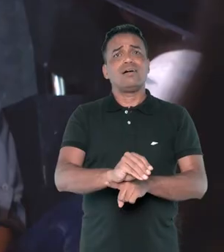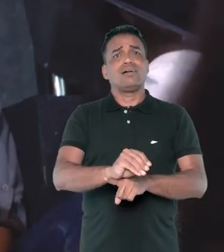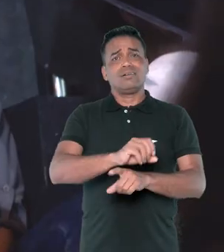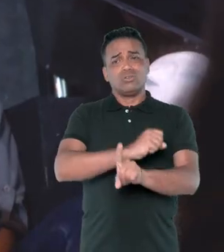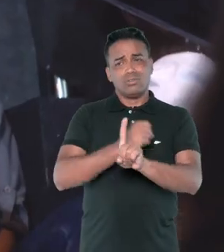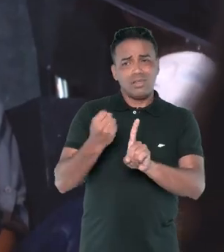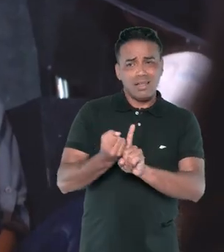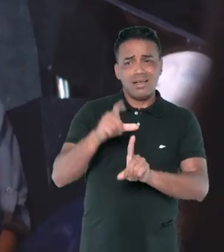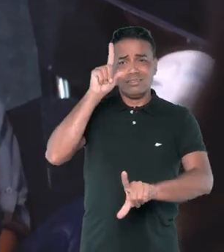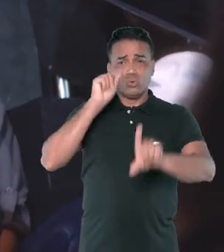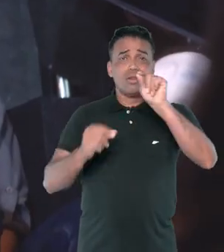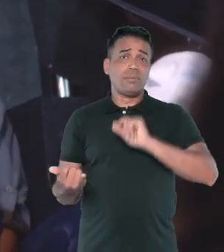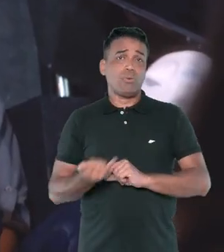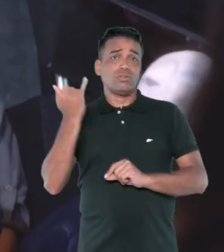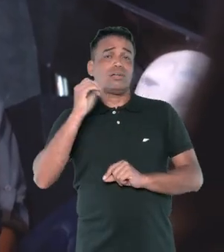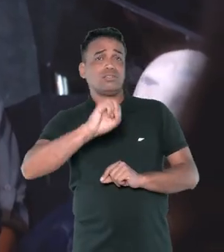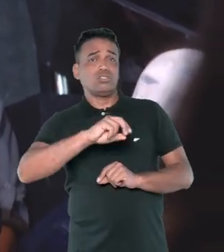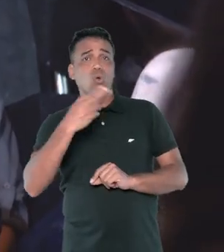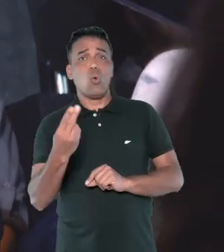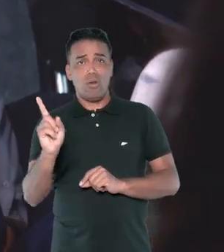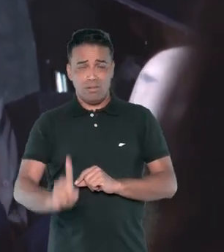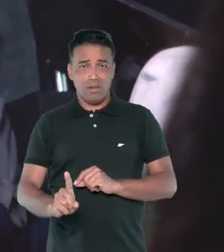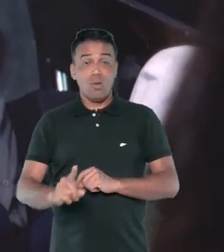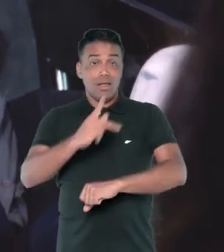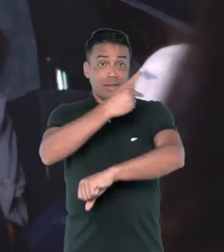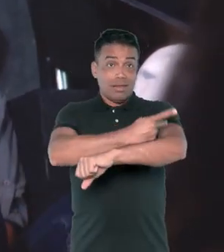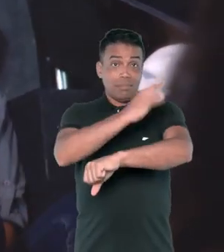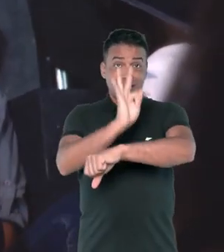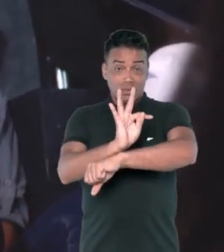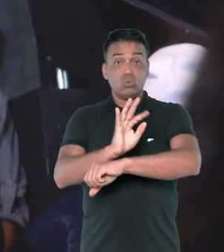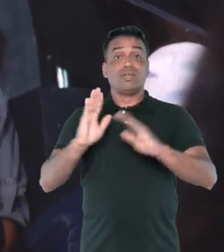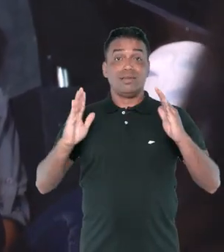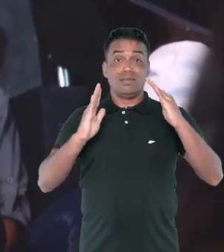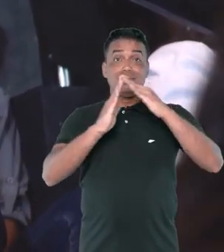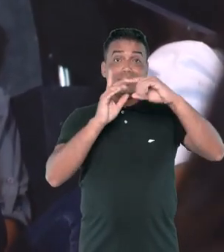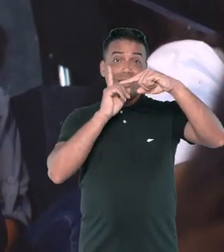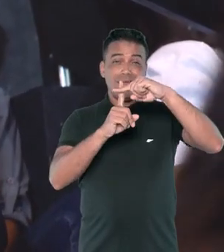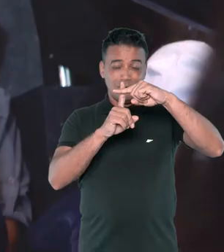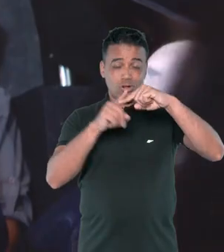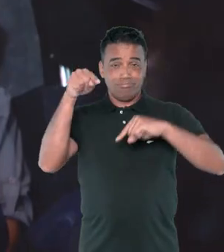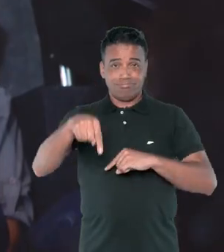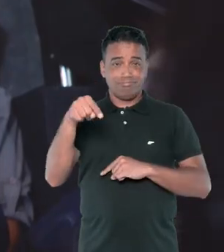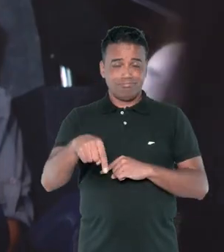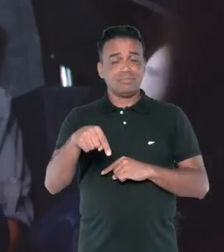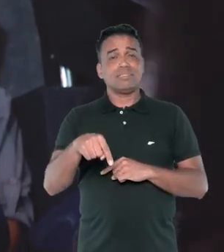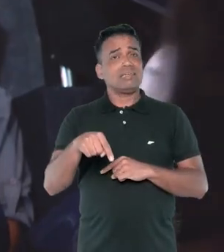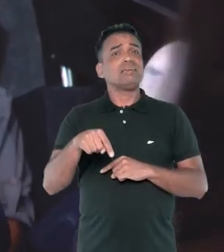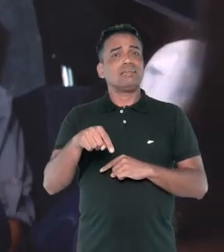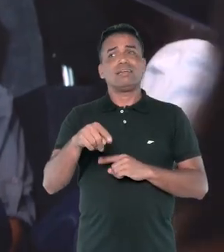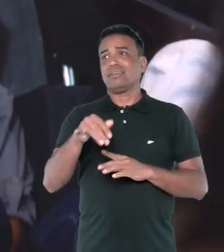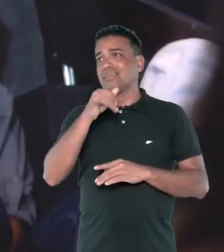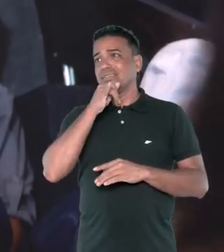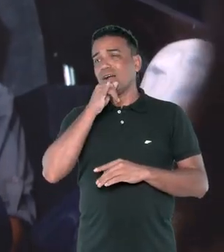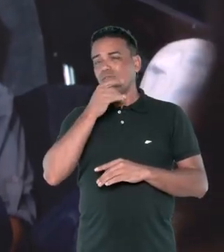que é importante ou não para elas? Aqui em Paracatu tem uma igreja do São Sebastião do Pouso Alegre que, em termos periciais, já